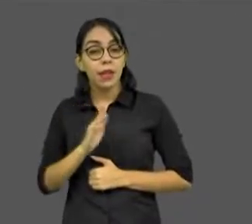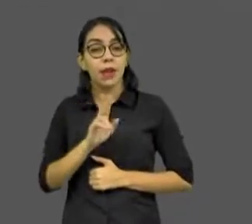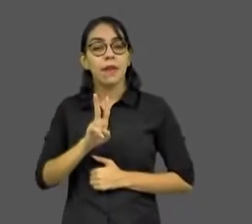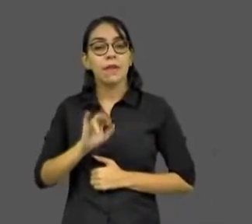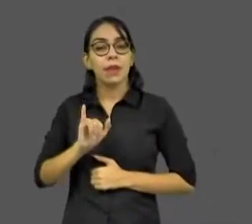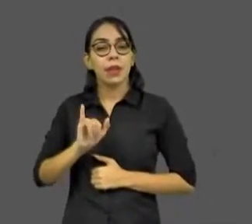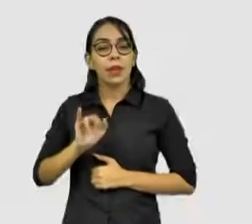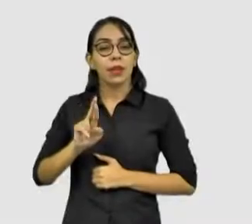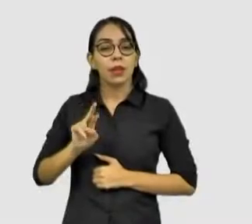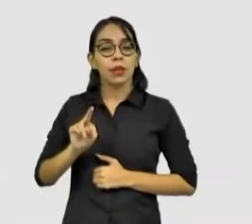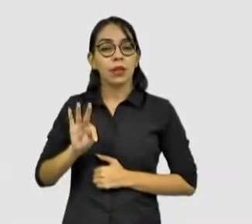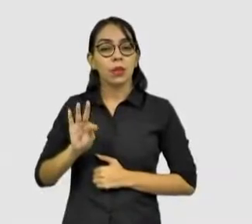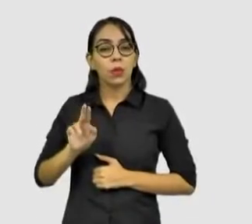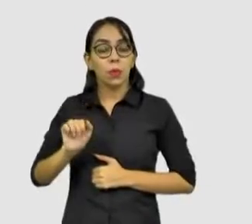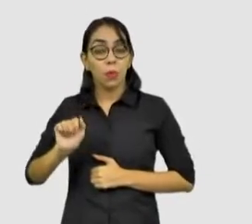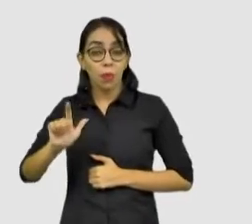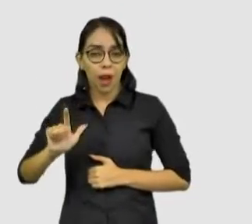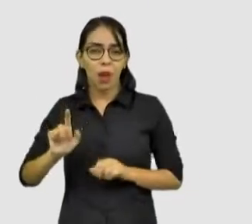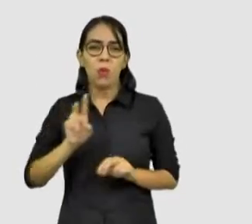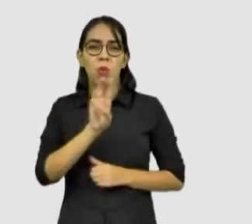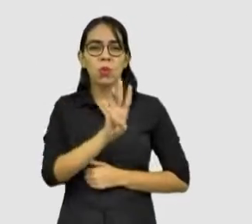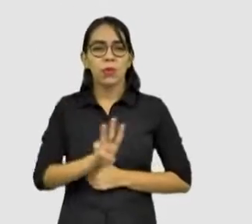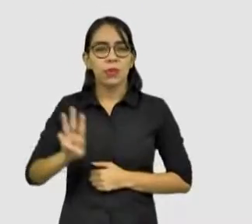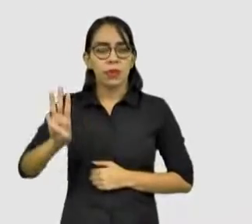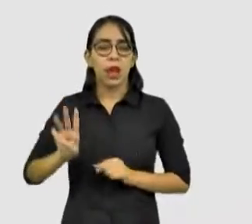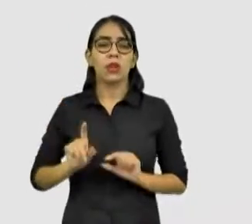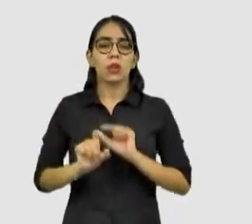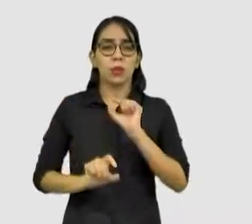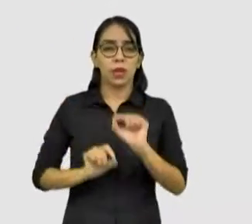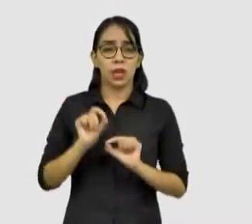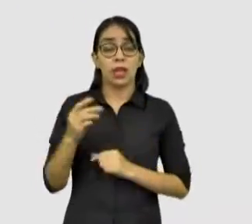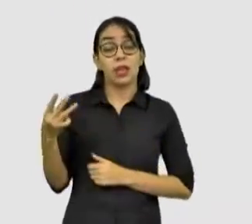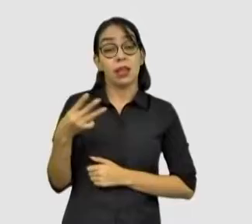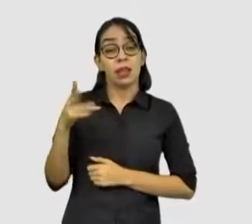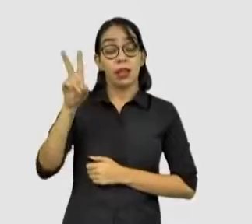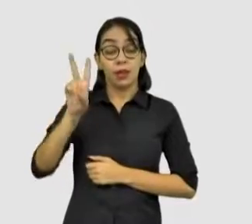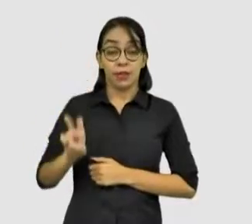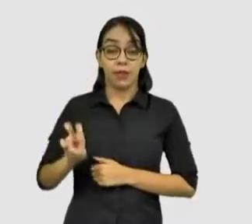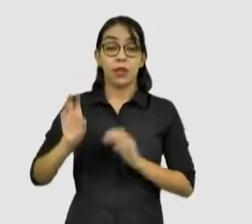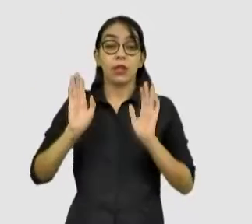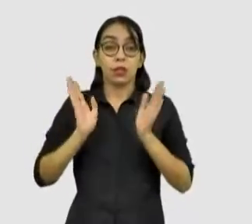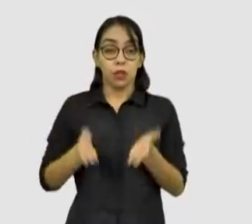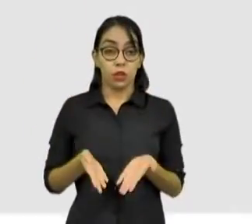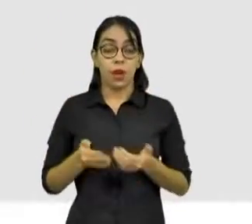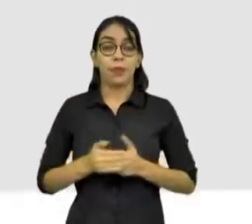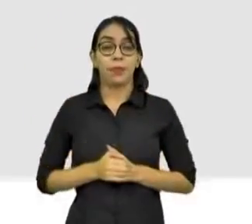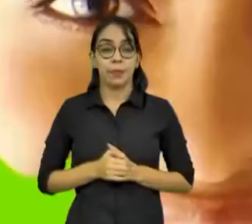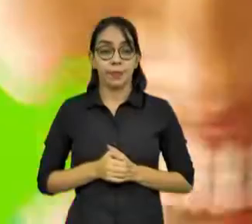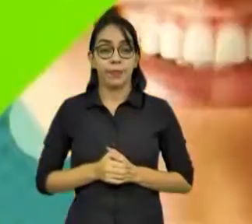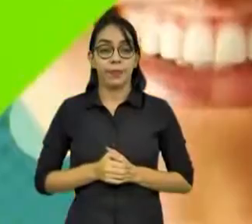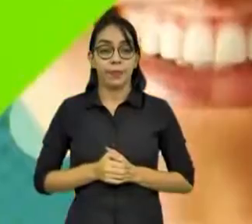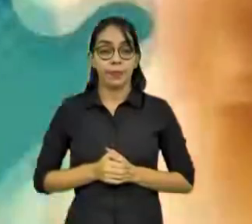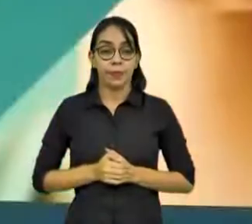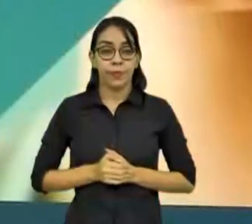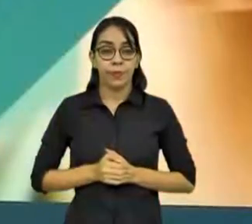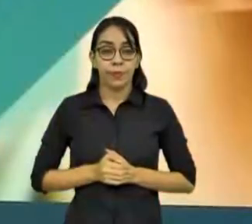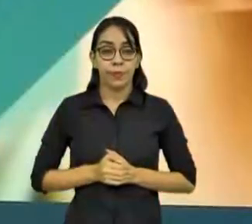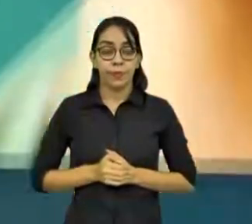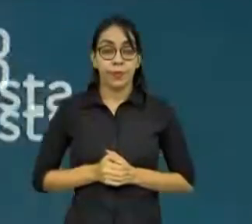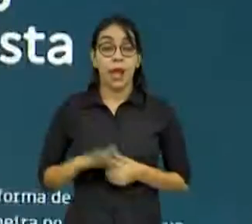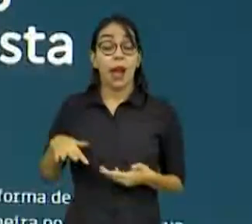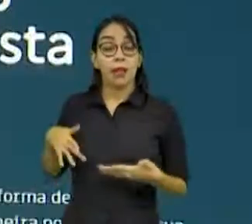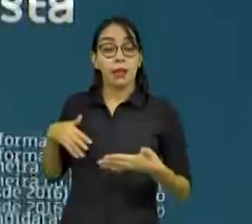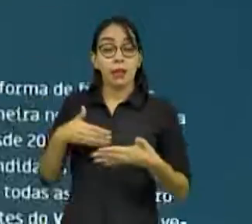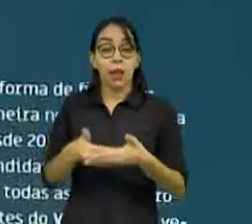Justiça Eleitoral permite essa modalidade. Ela foi aplicada nas duas últimas eleições. Até agora,